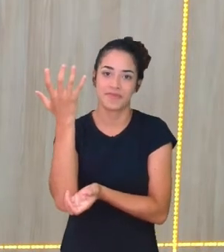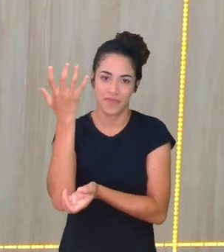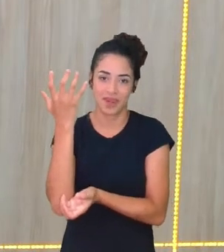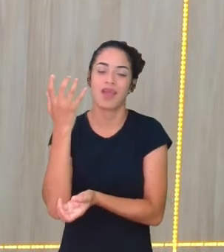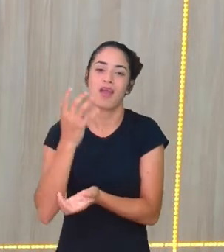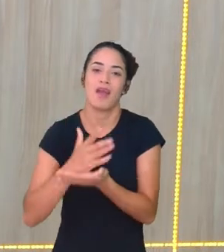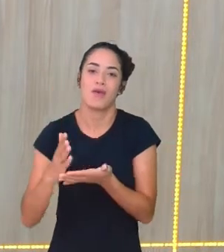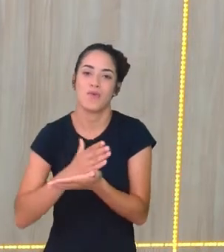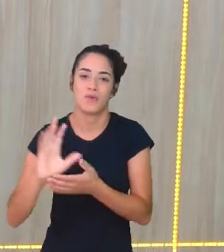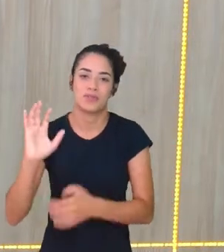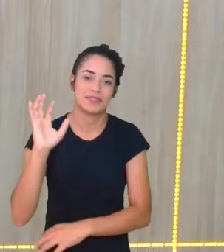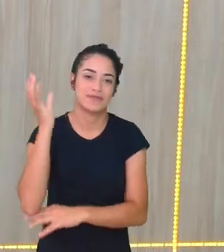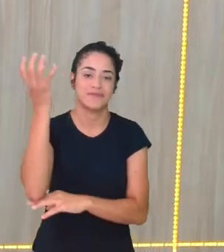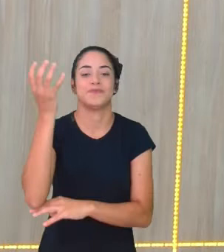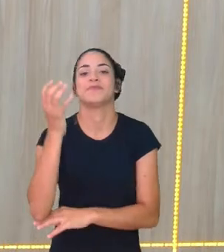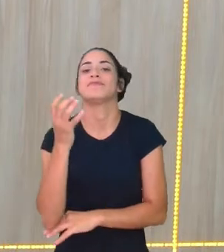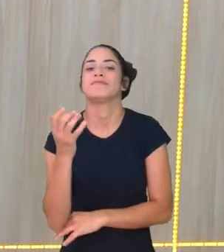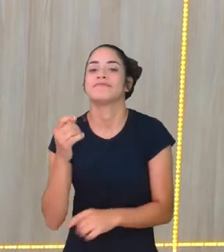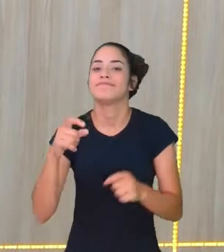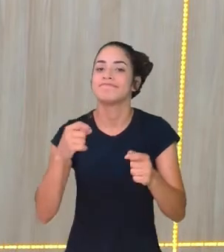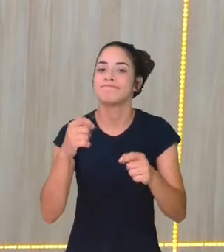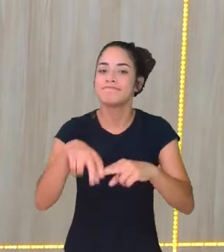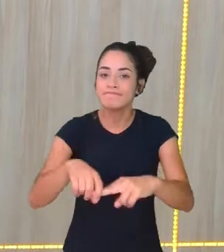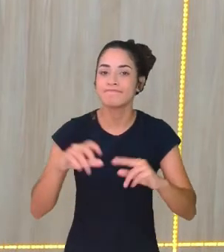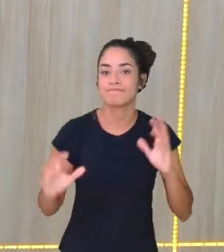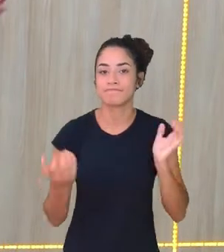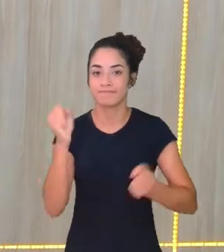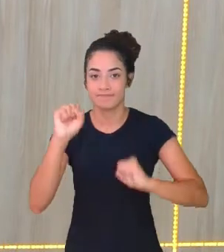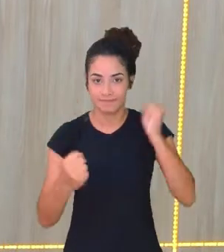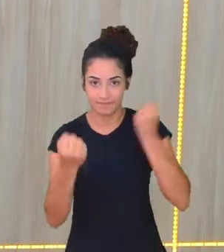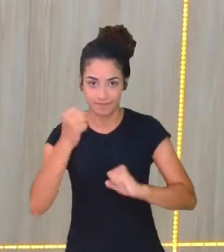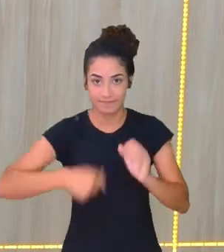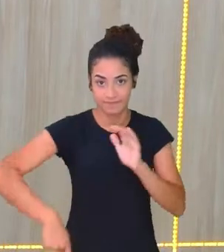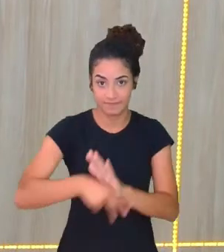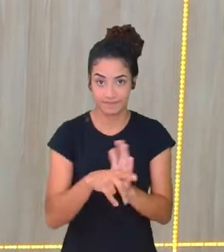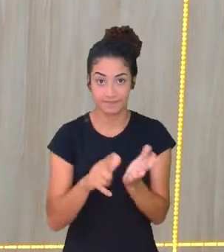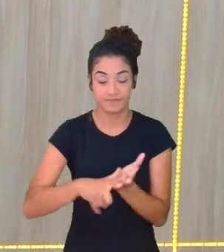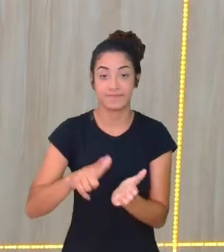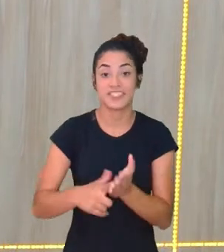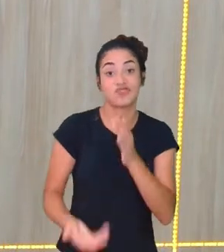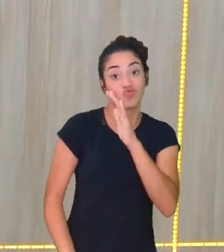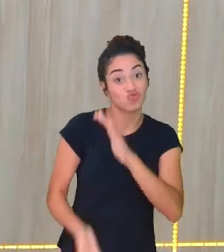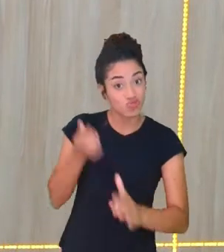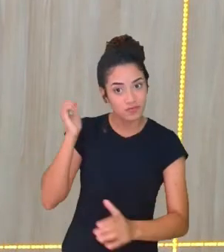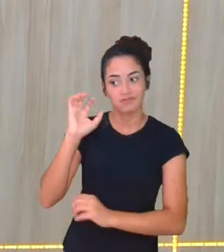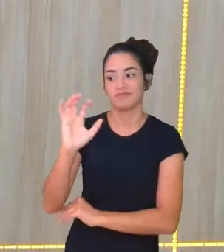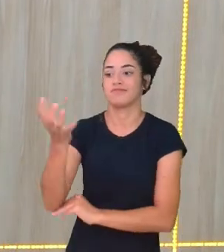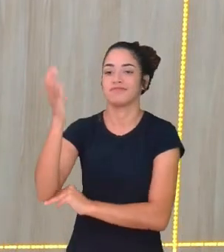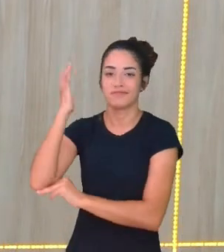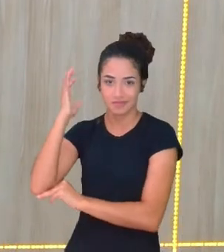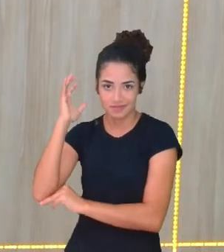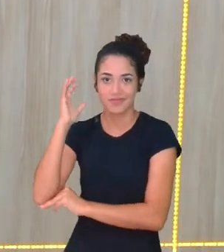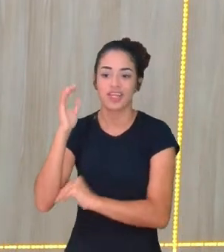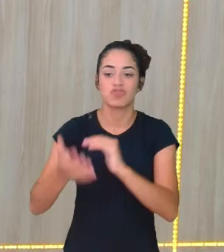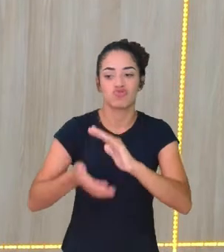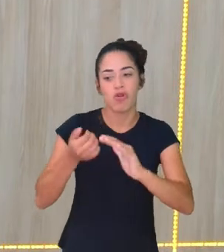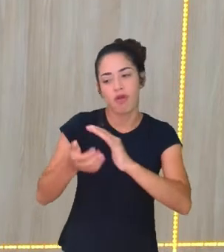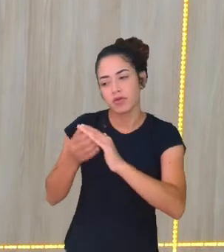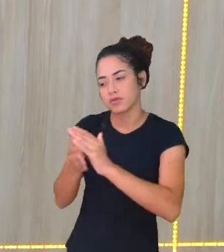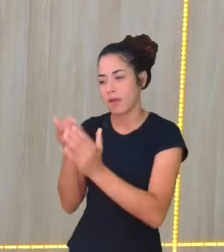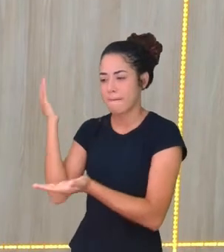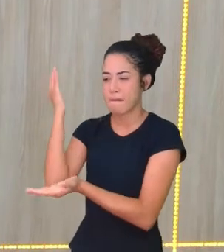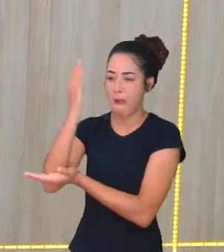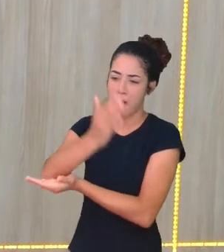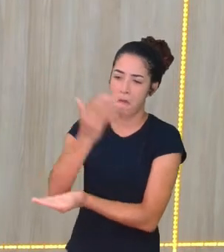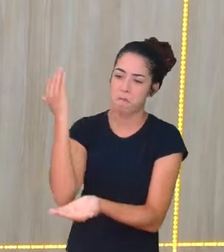árvores né então a indústria do Papel ela vai lá retira as árvores faz o reflorestamento né porque daquela